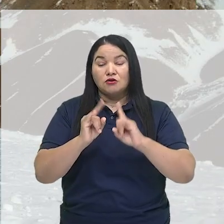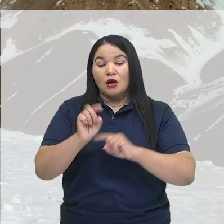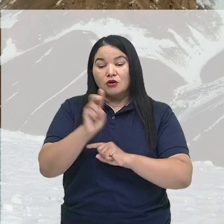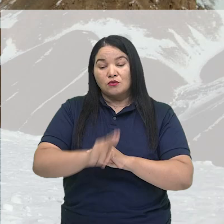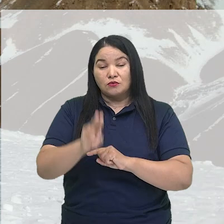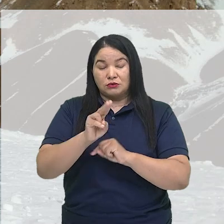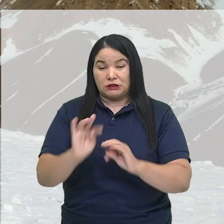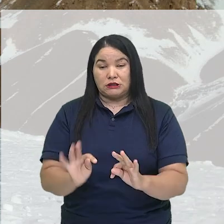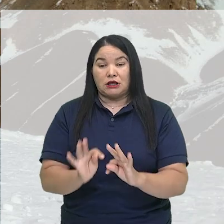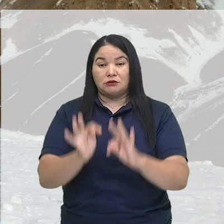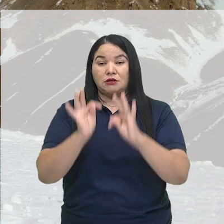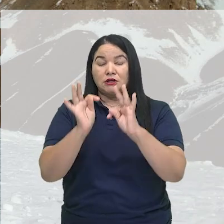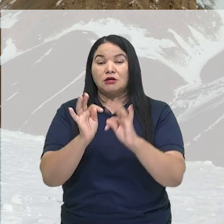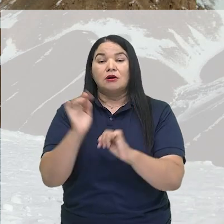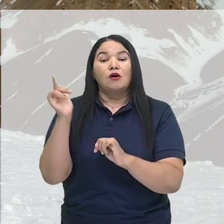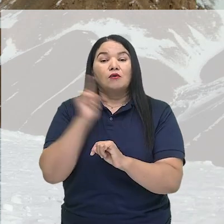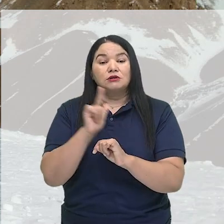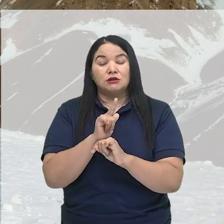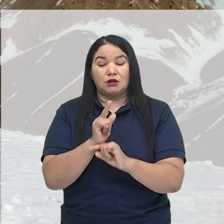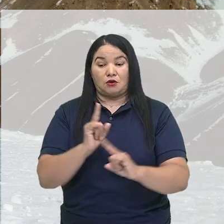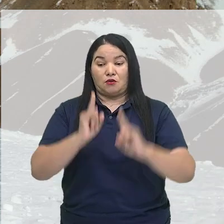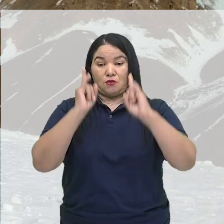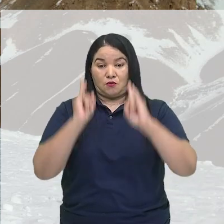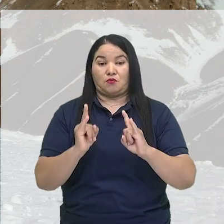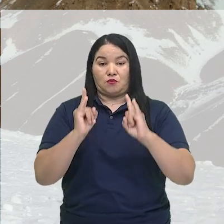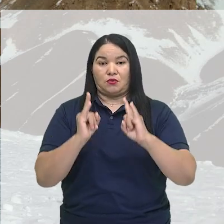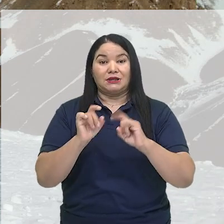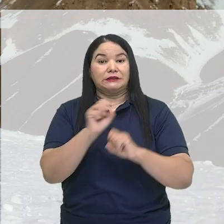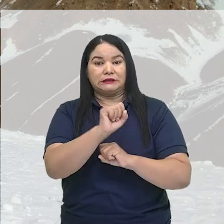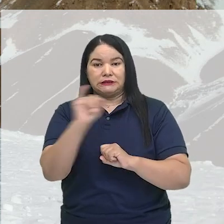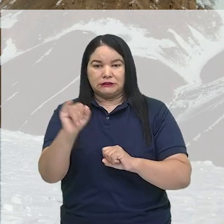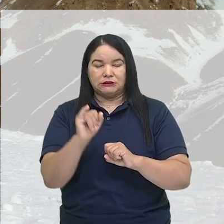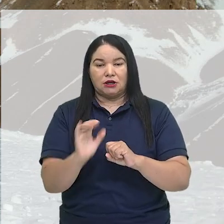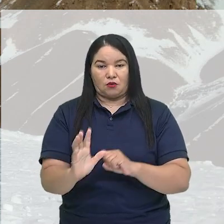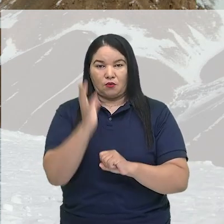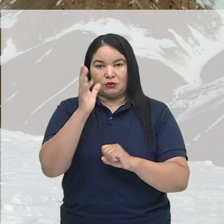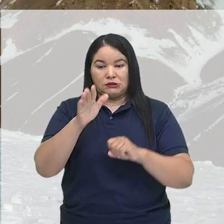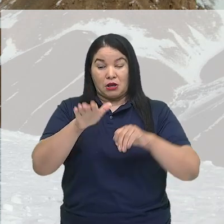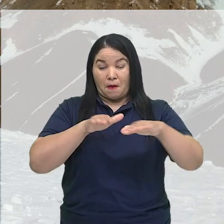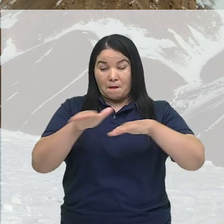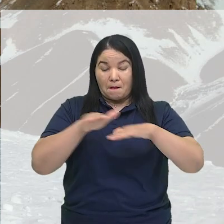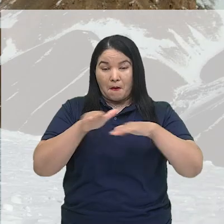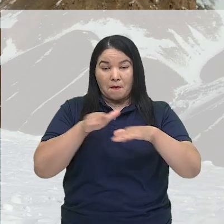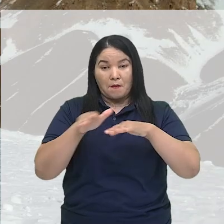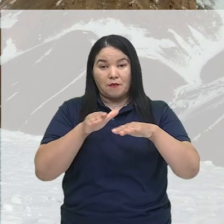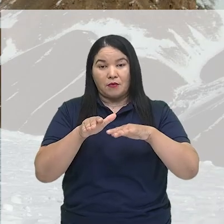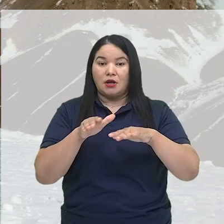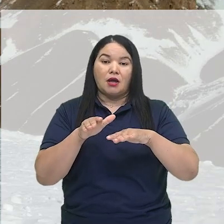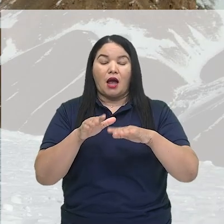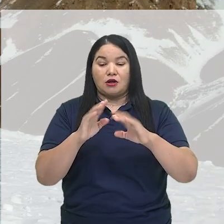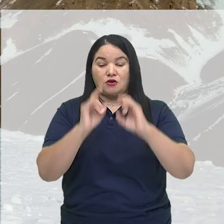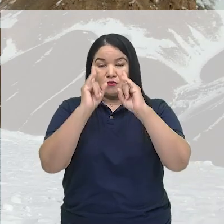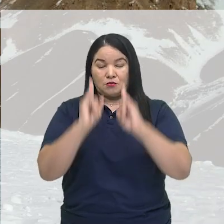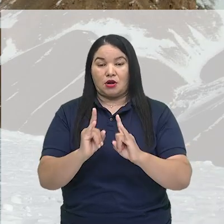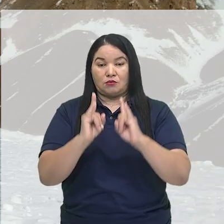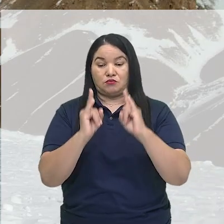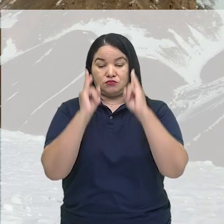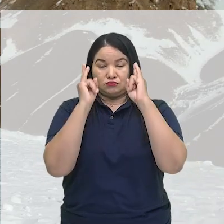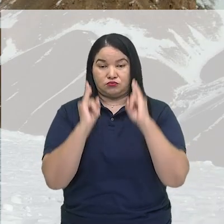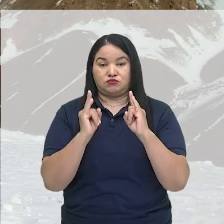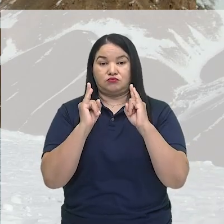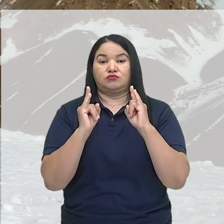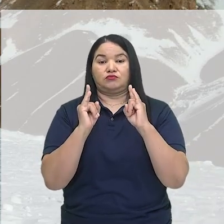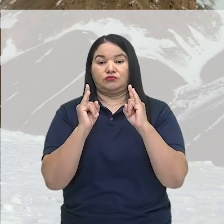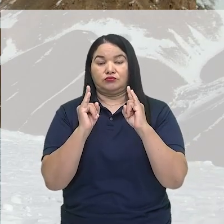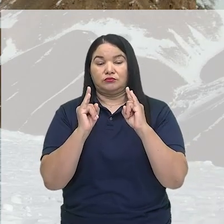para poder conseguir ficar em pé, né, diante desses terremotos, principalmente lá